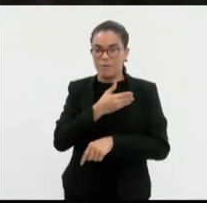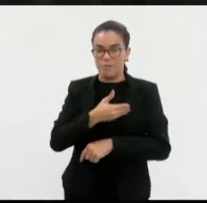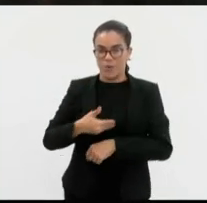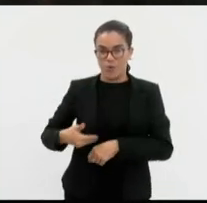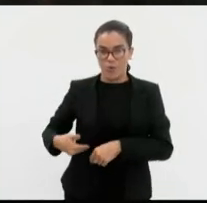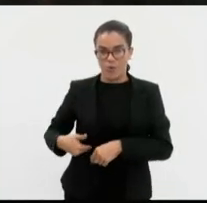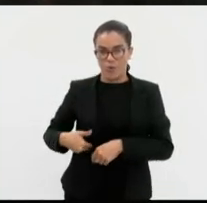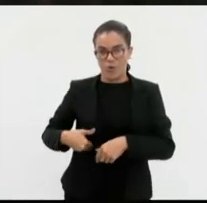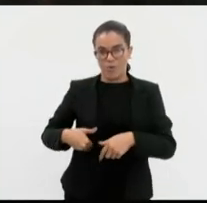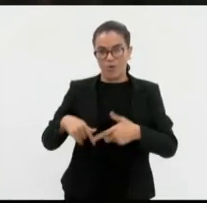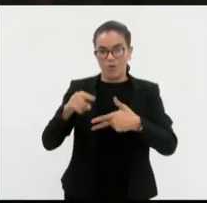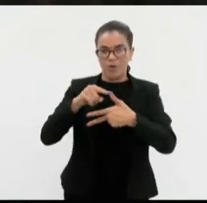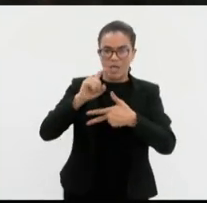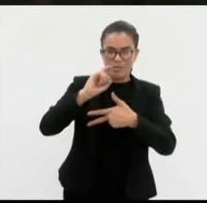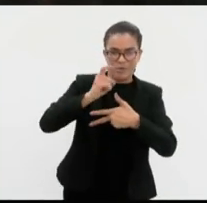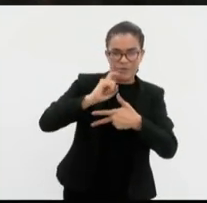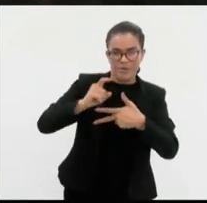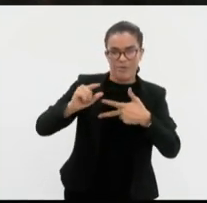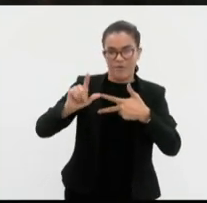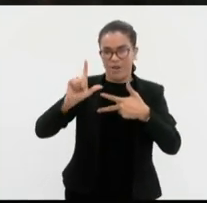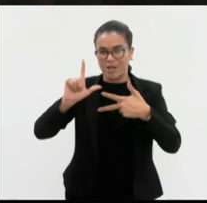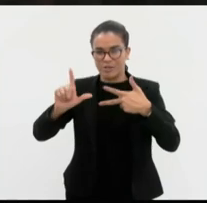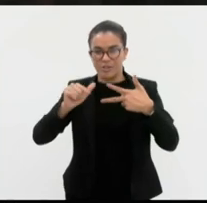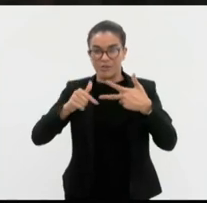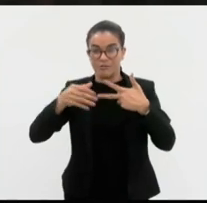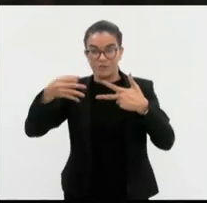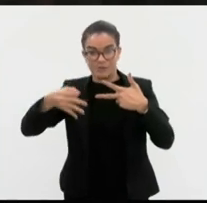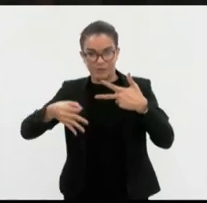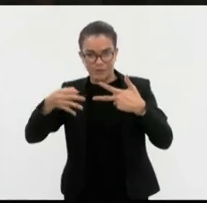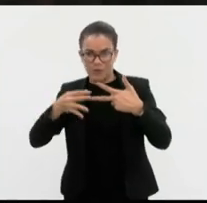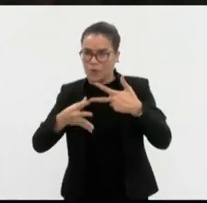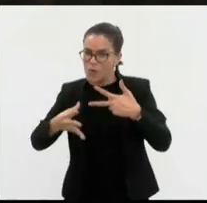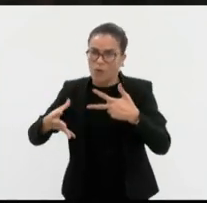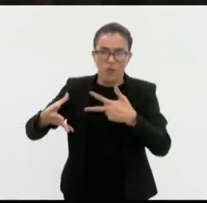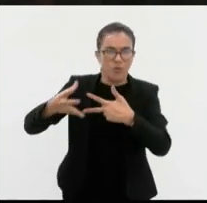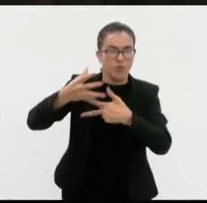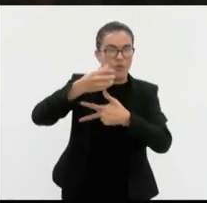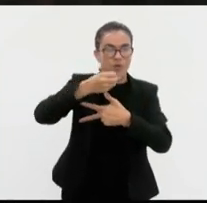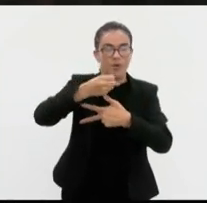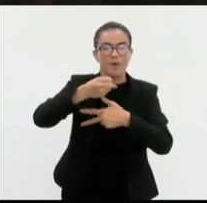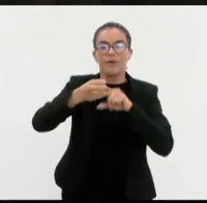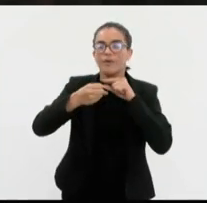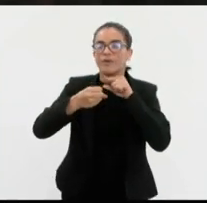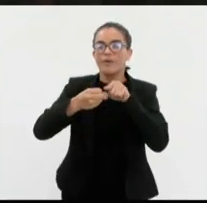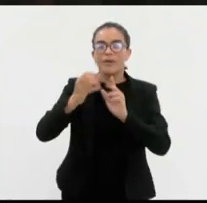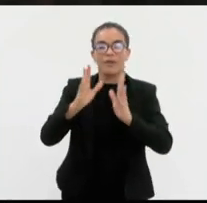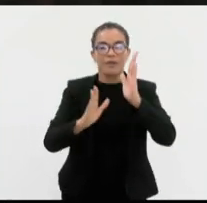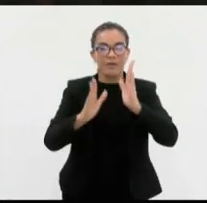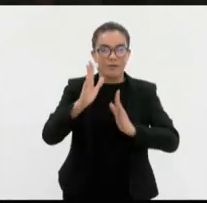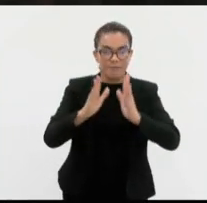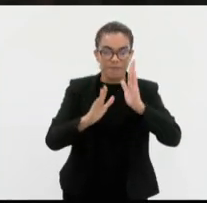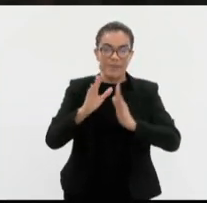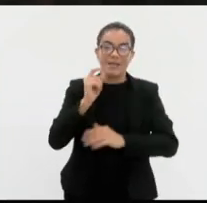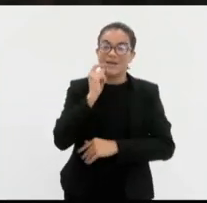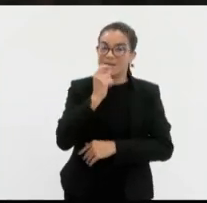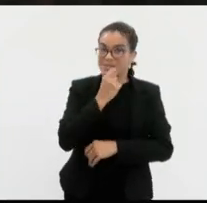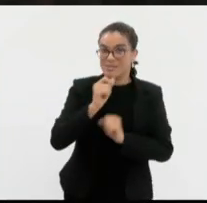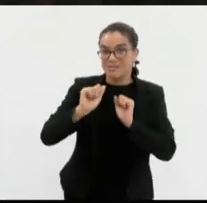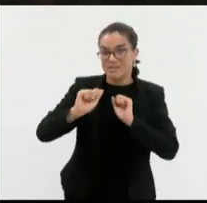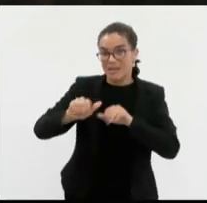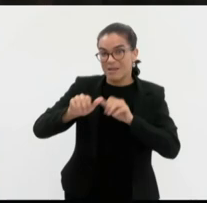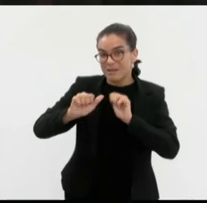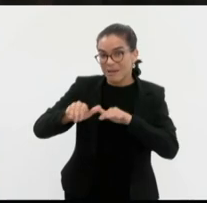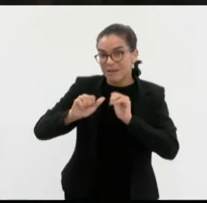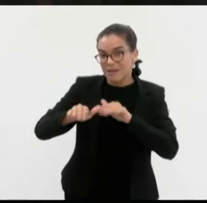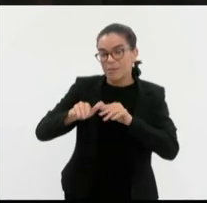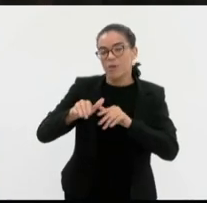os poderes todos os poderes no período entre setembro